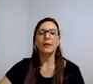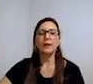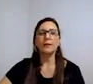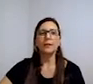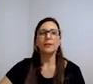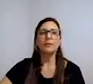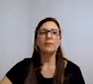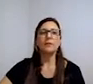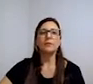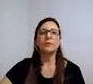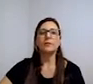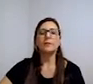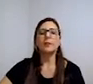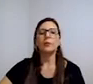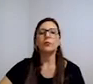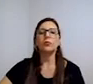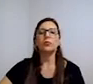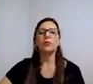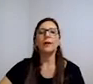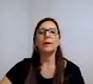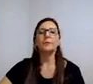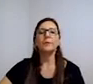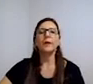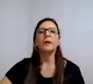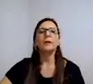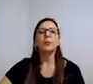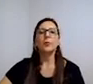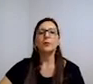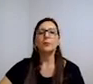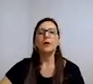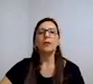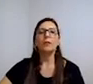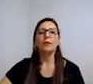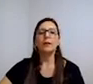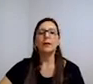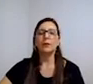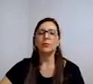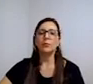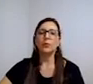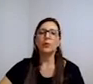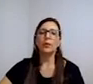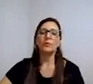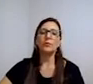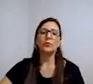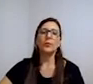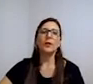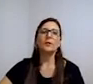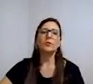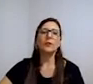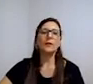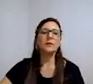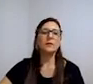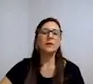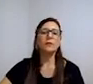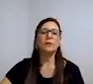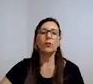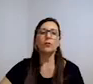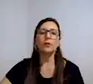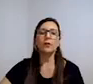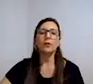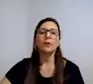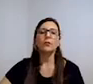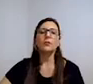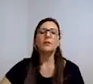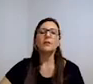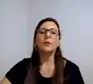algumas características do sistema muscular. Na próxima aula falaremos um pouquinho sobre as doenças que